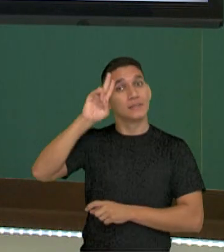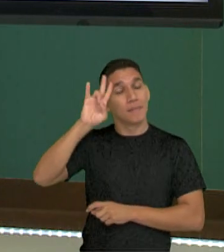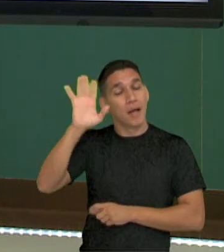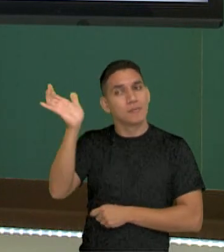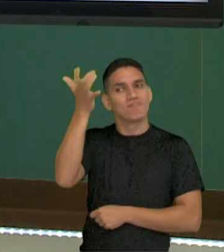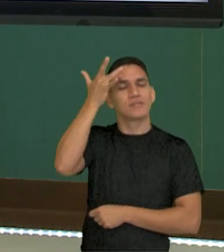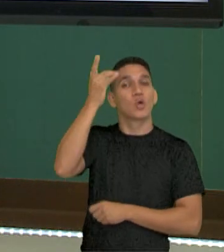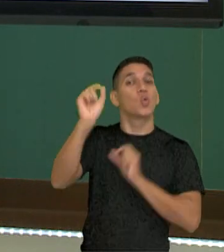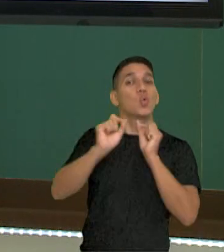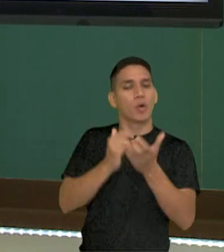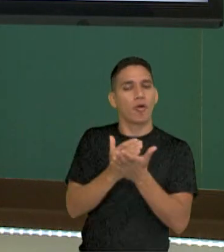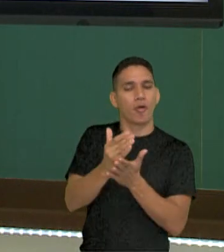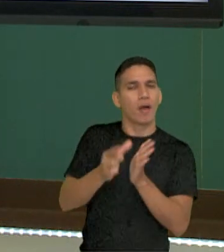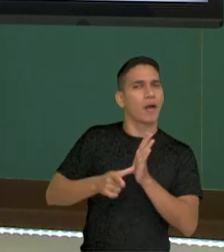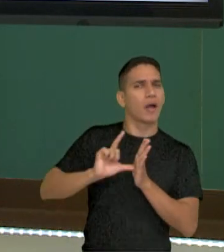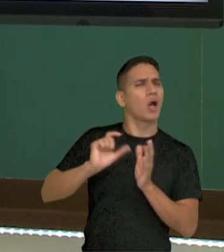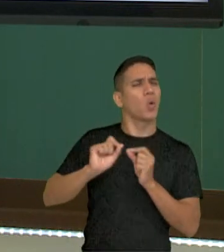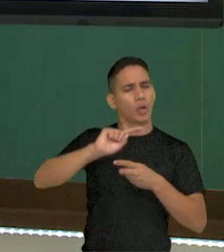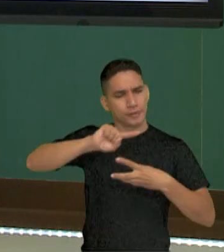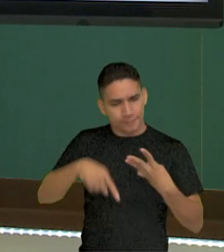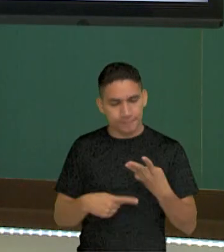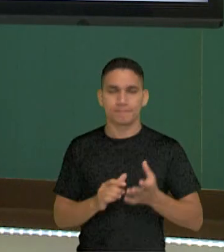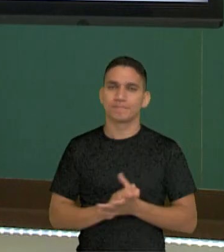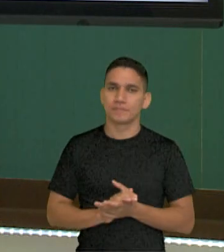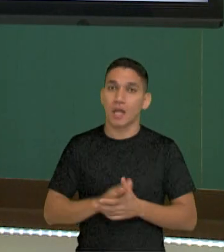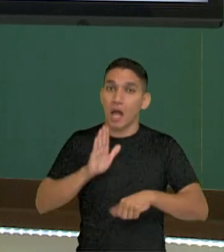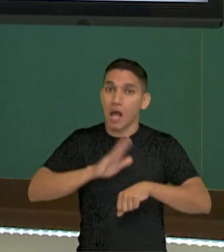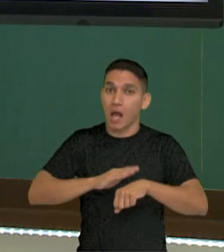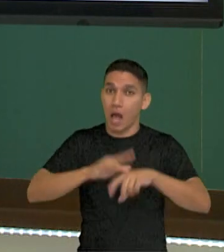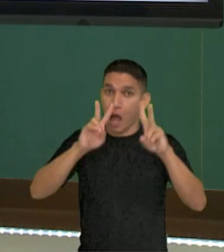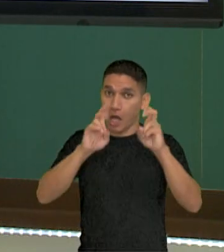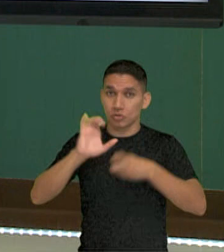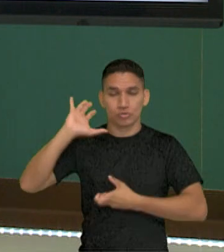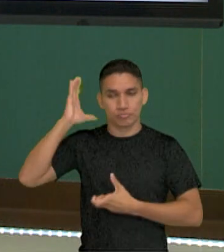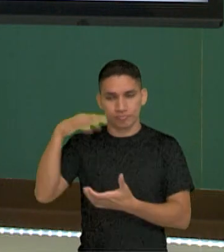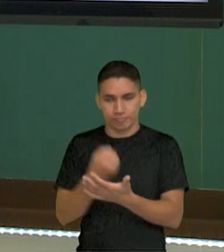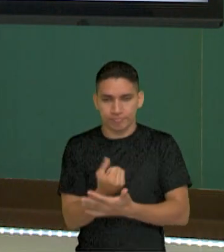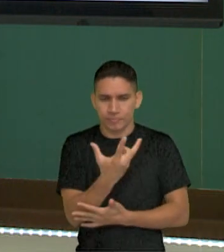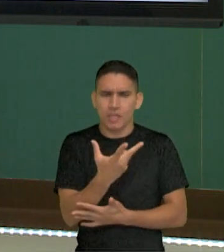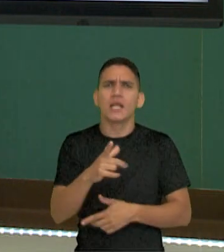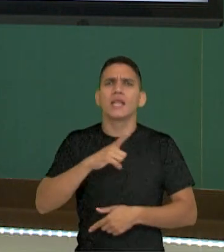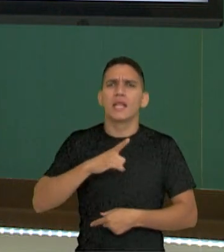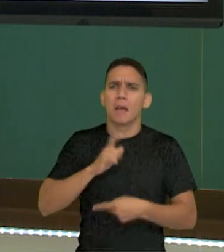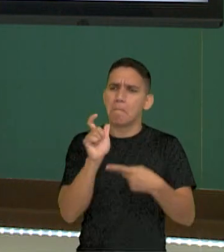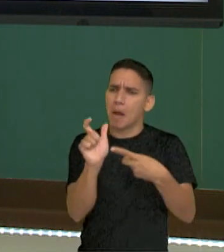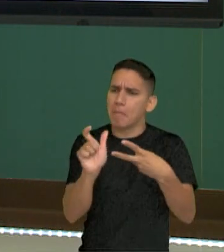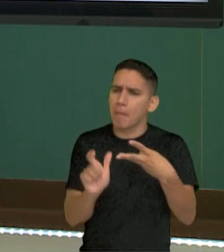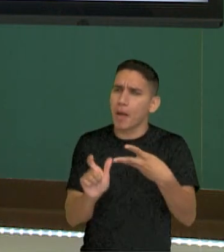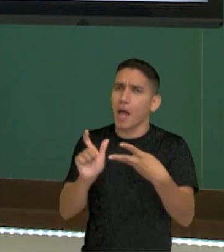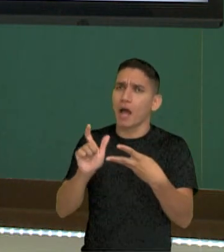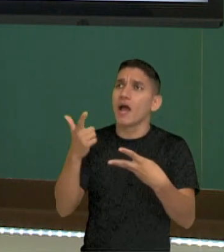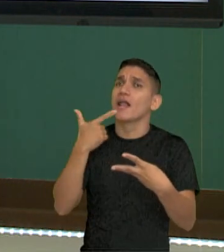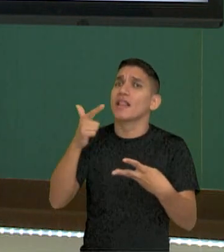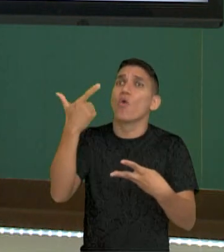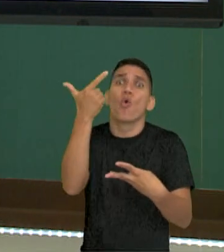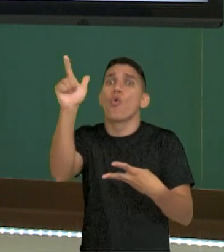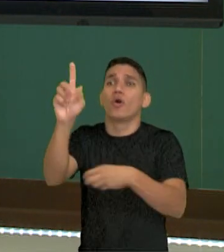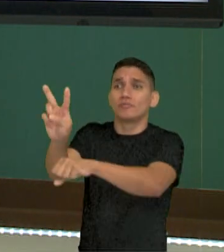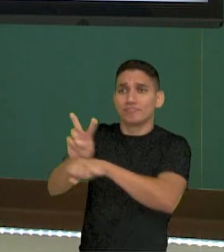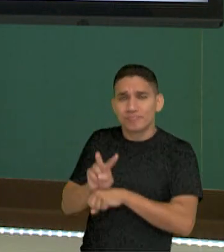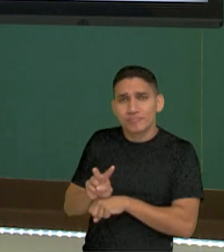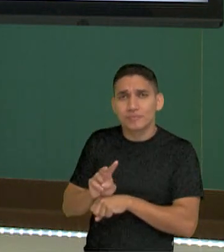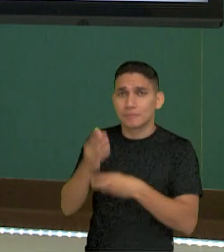Então, quando o assunto é podcast, vemos a ocorrência de estrangeirismos, como online,